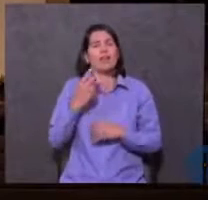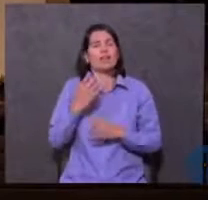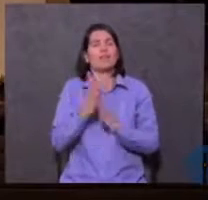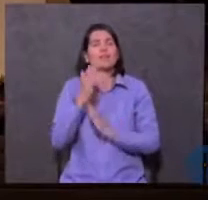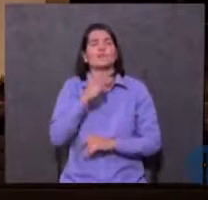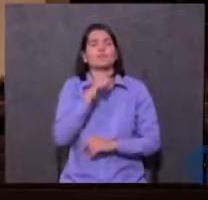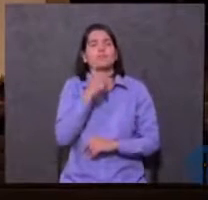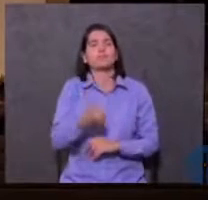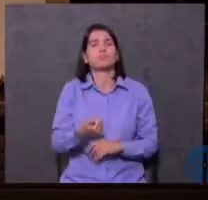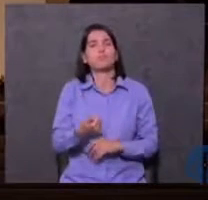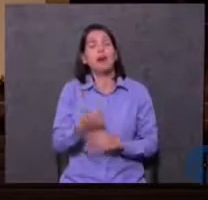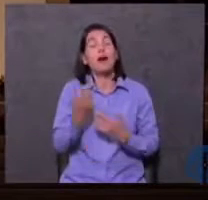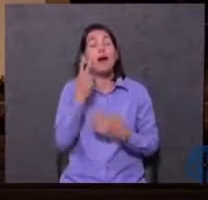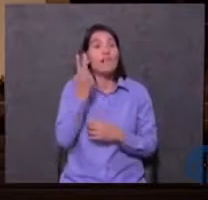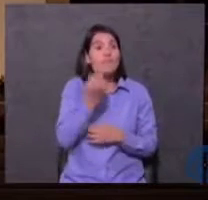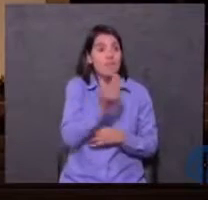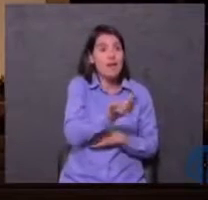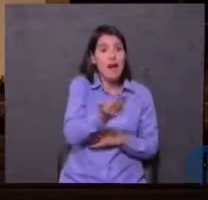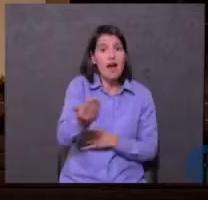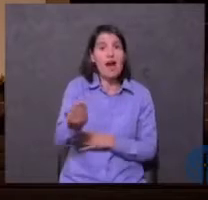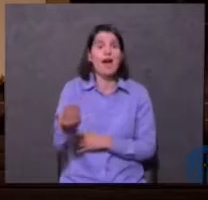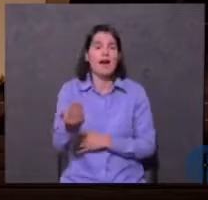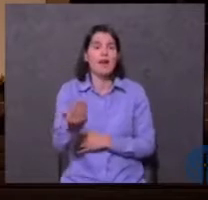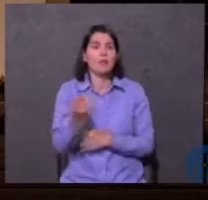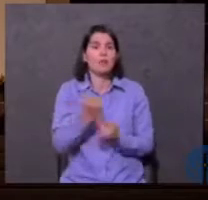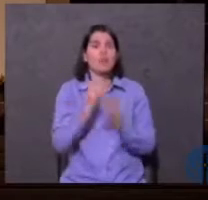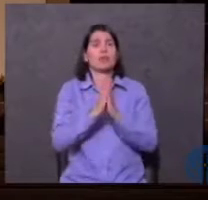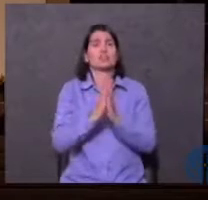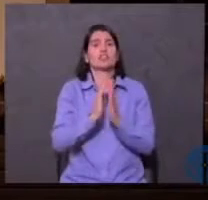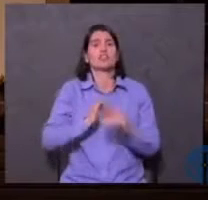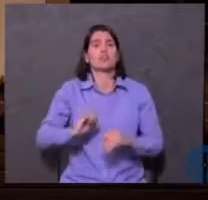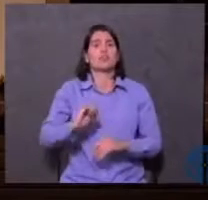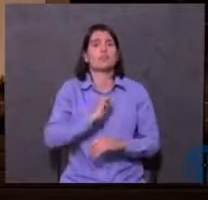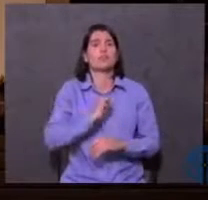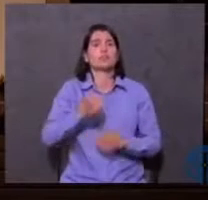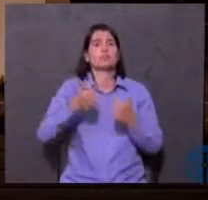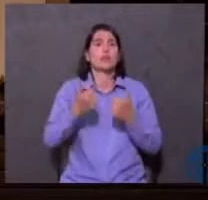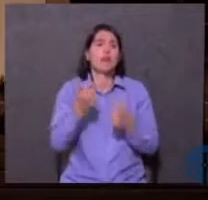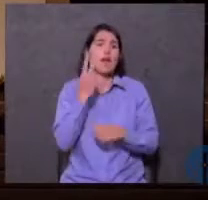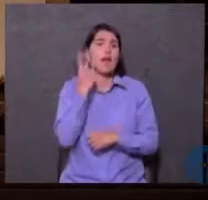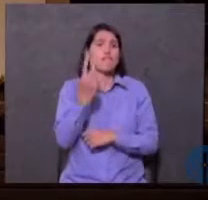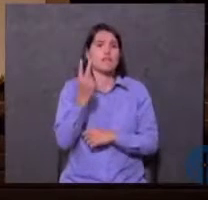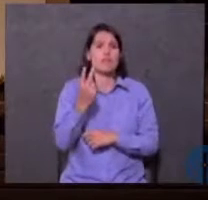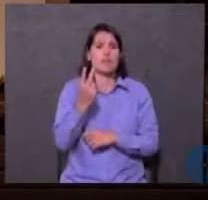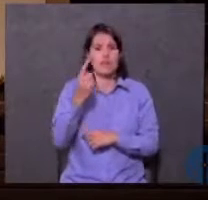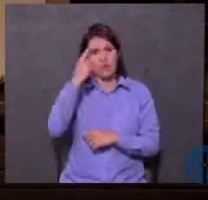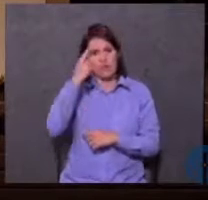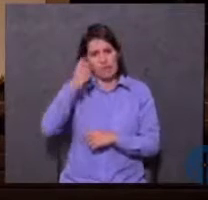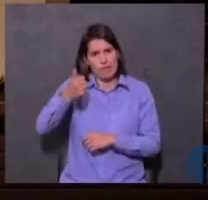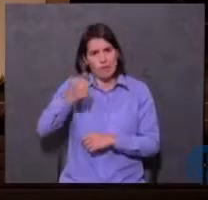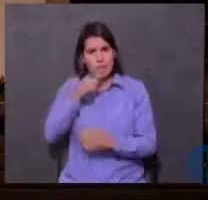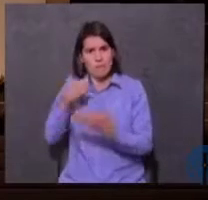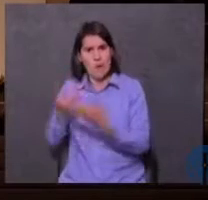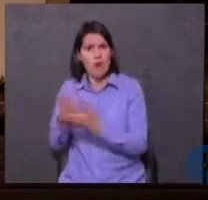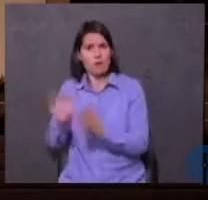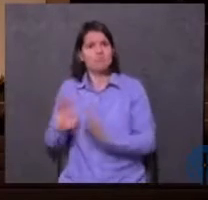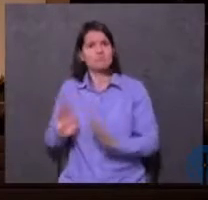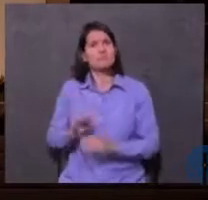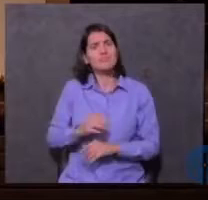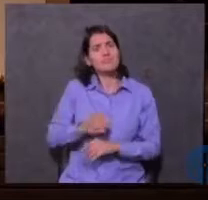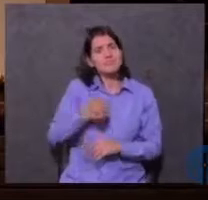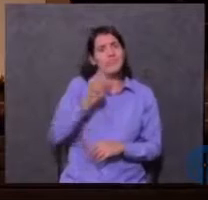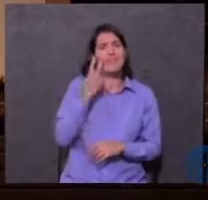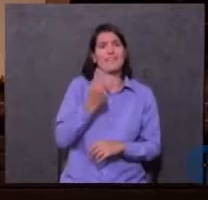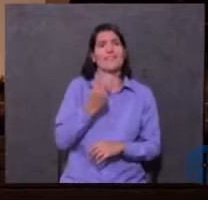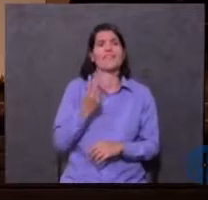a nossa religião é a religião da vida e não da morte. Somos